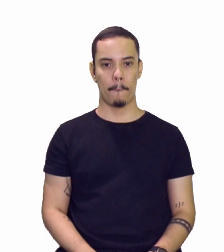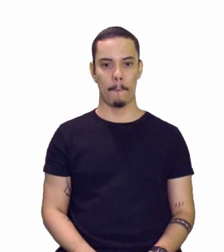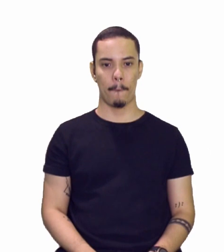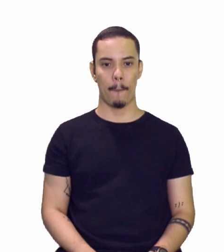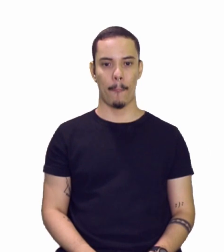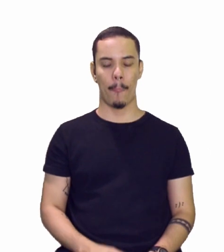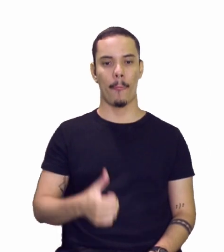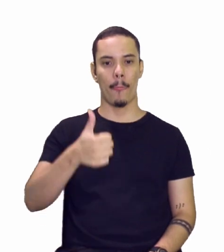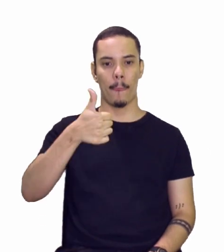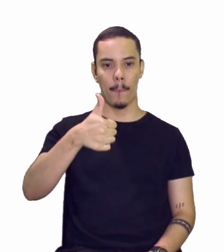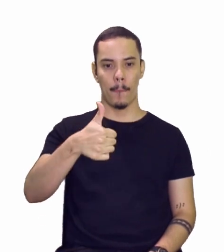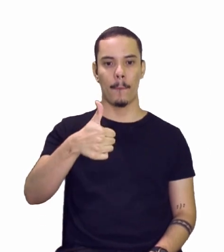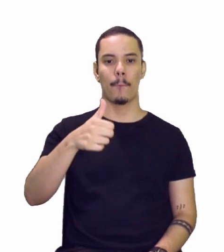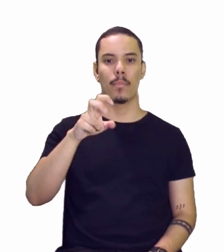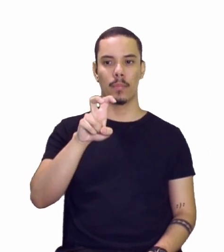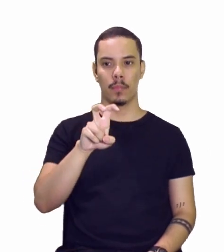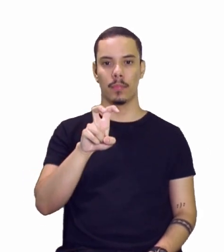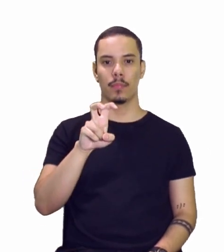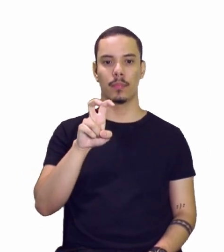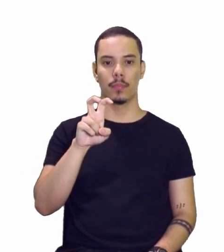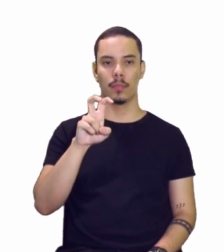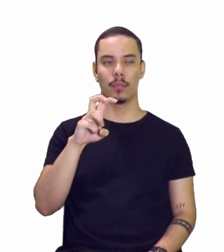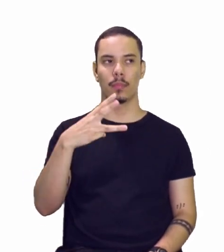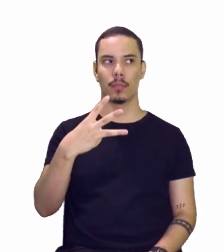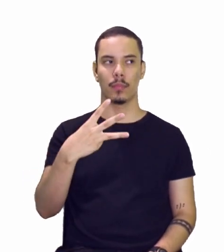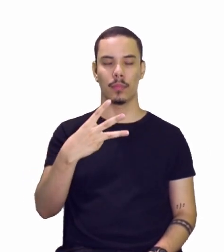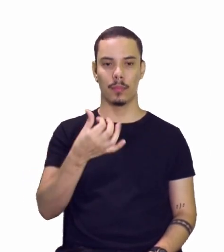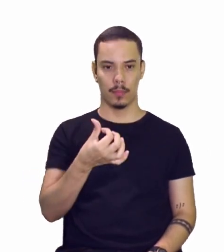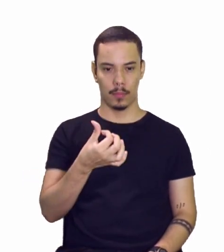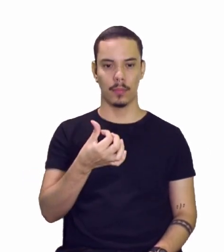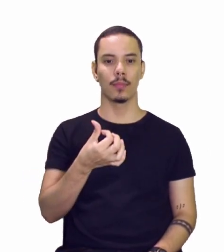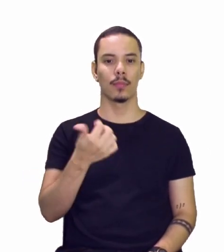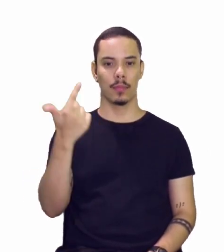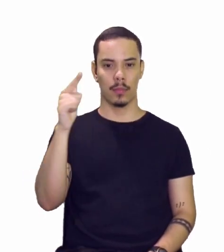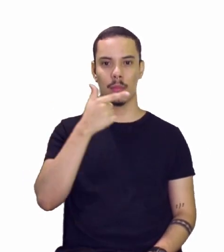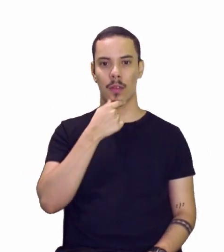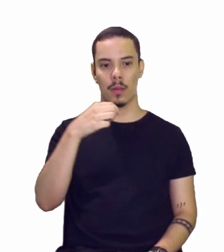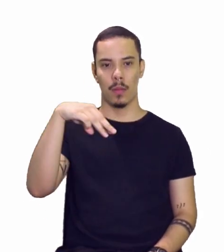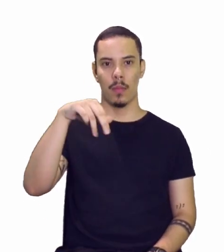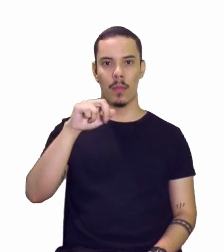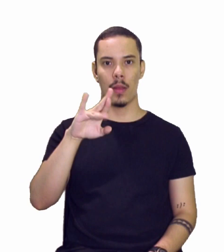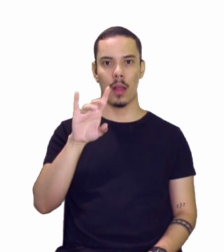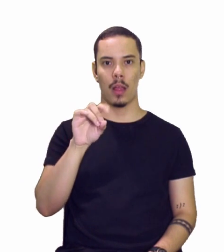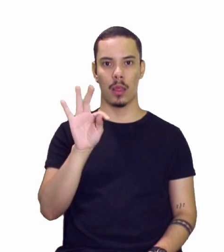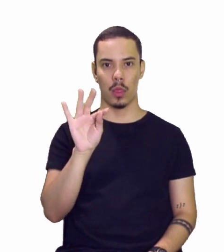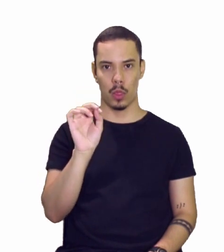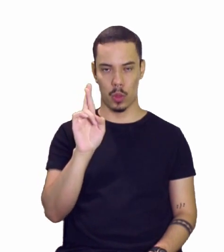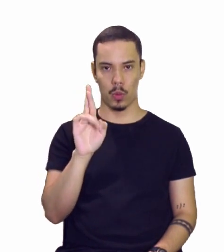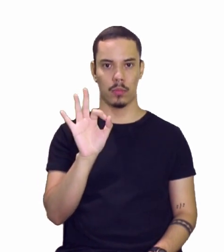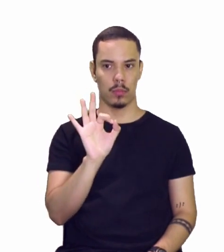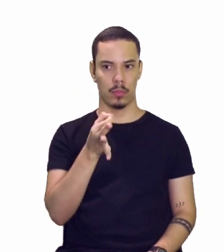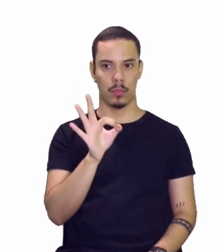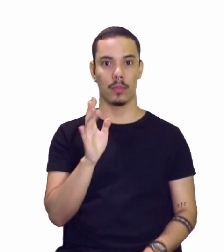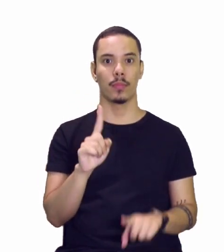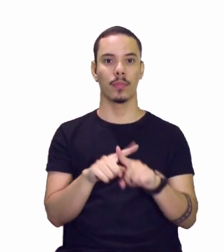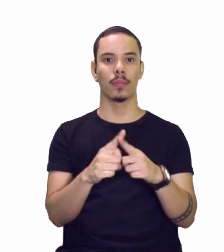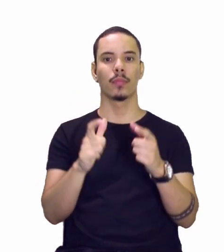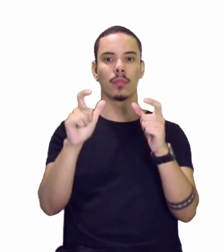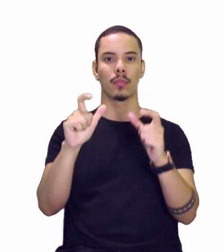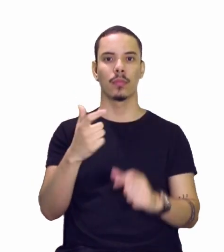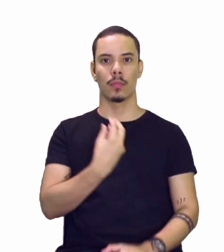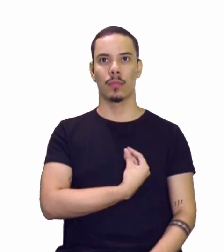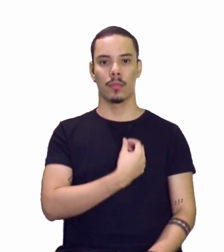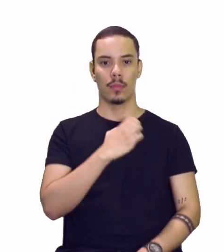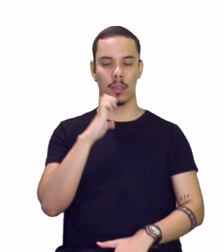Em 1536, Mercator, muito bem, muito bem, muito bem, muito bem, tá? E olha aqui onde está o